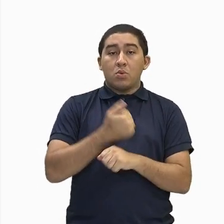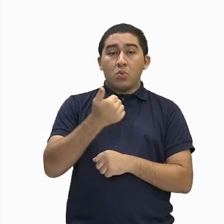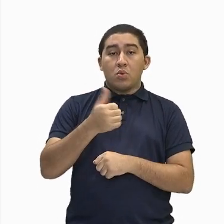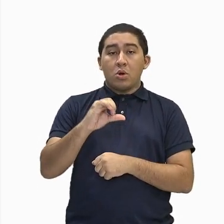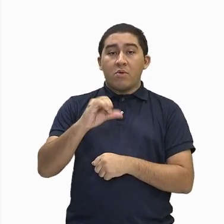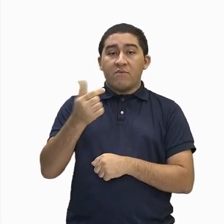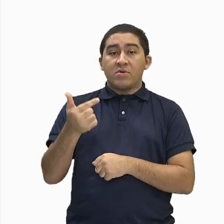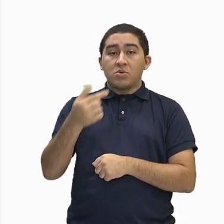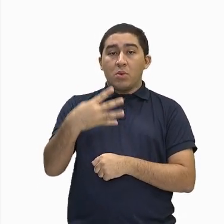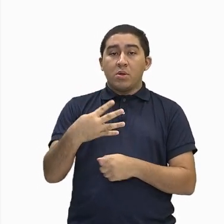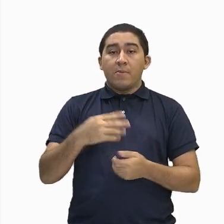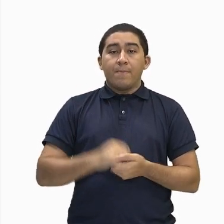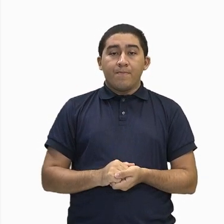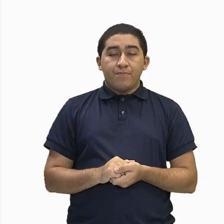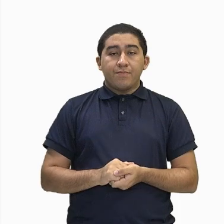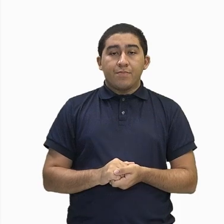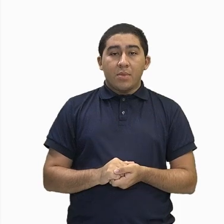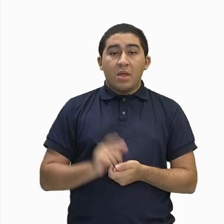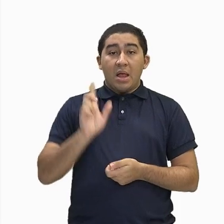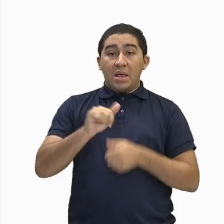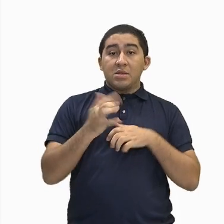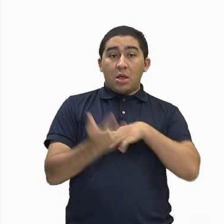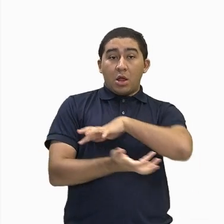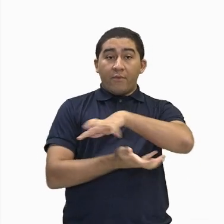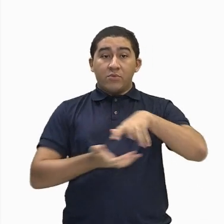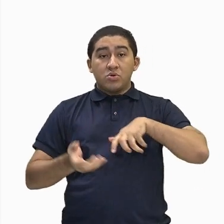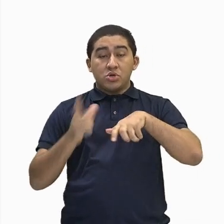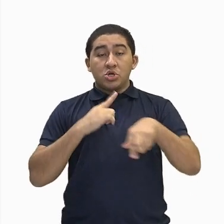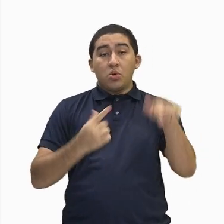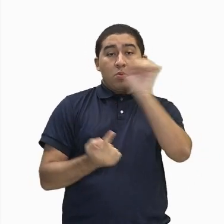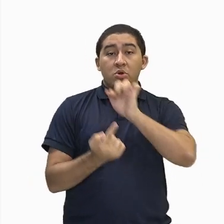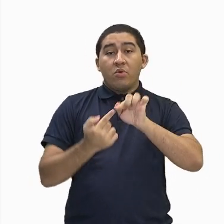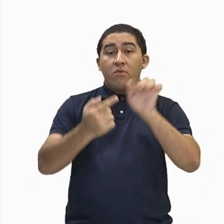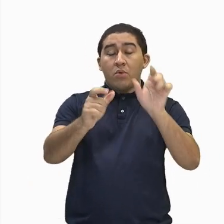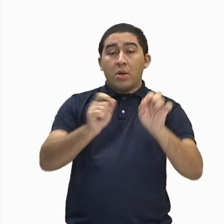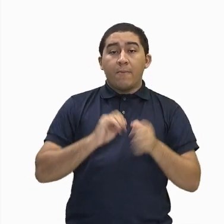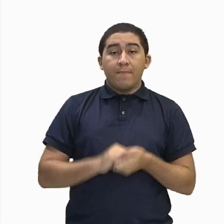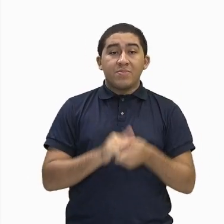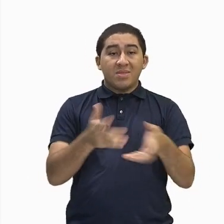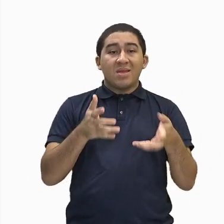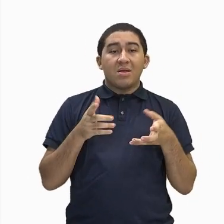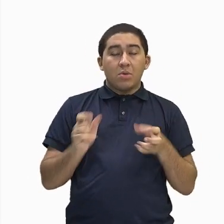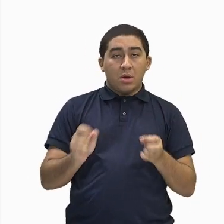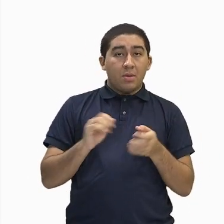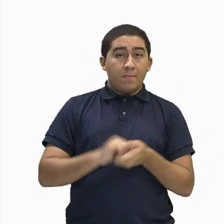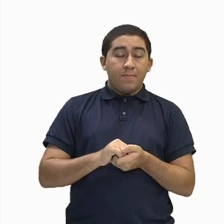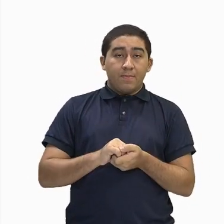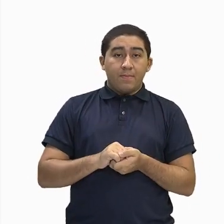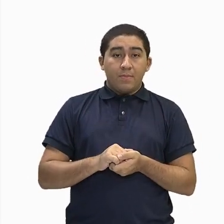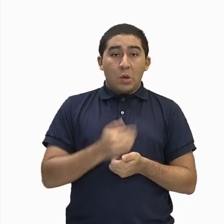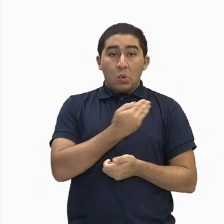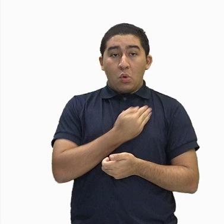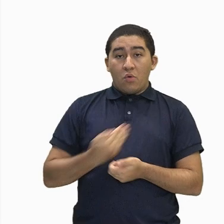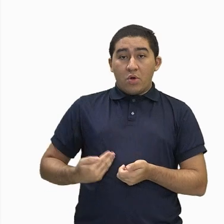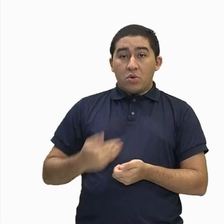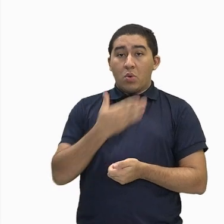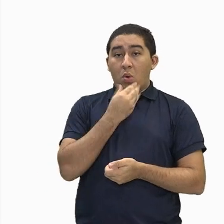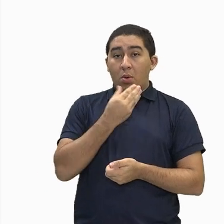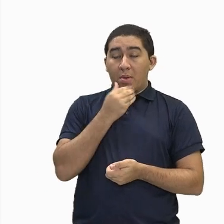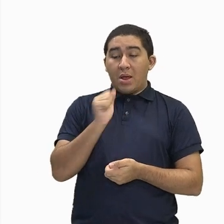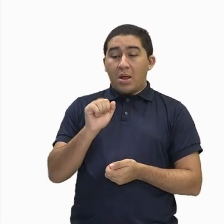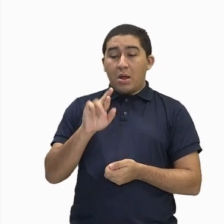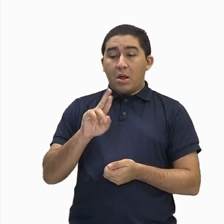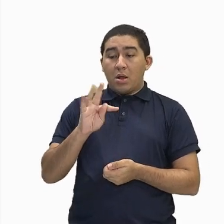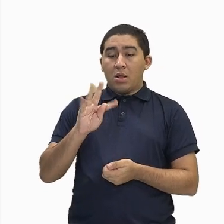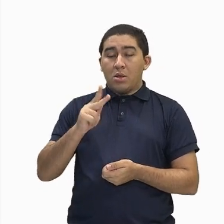1924. Esta revolução tinha como finalidade tentar derrubar o governo de Arthur Bernardes, que era